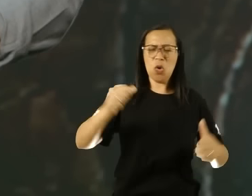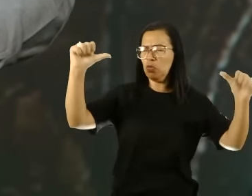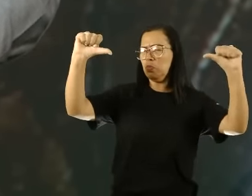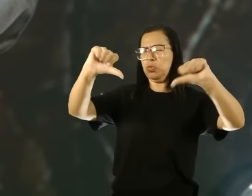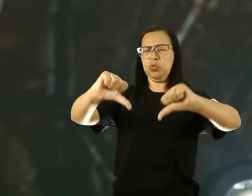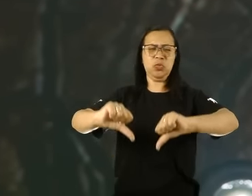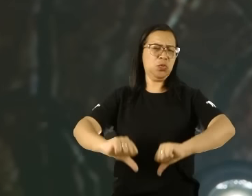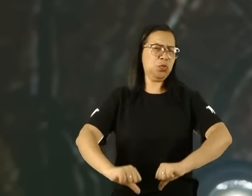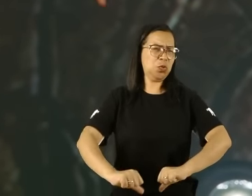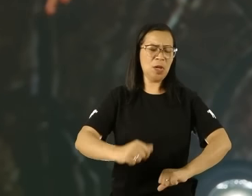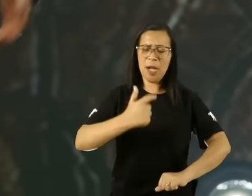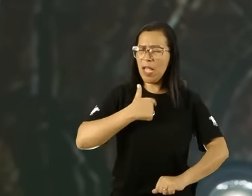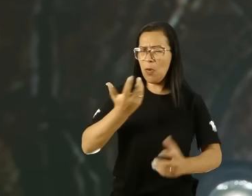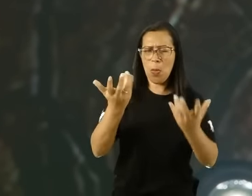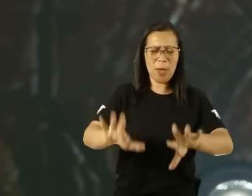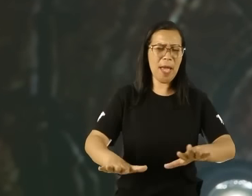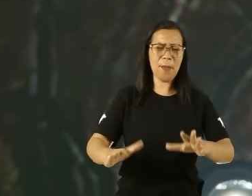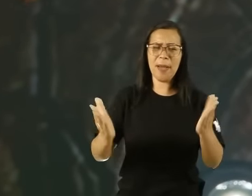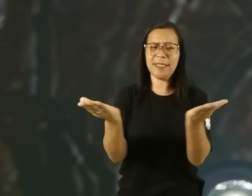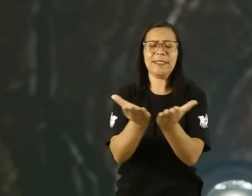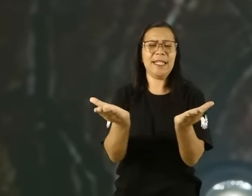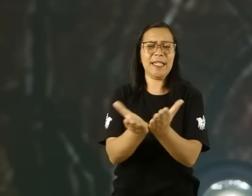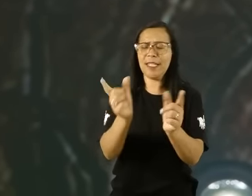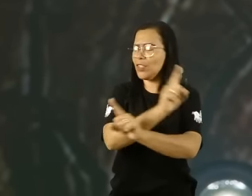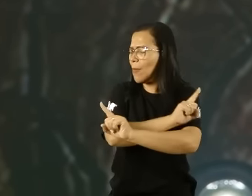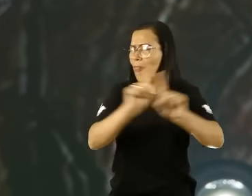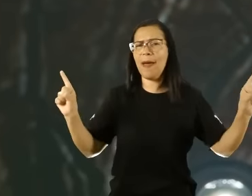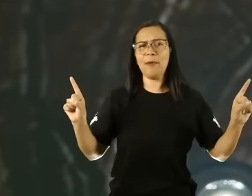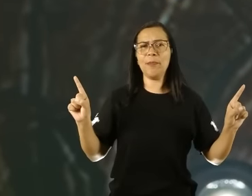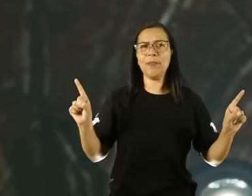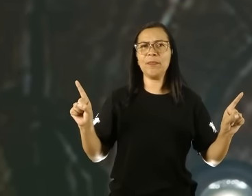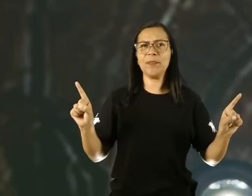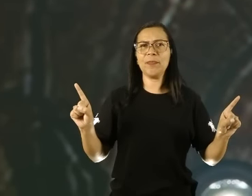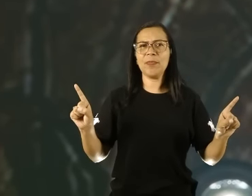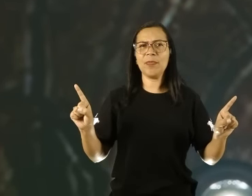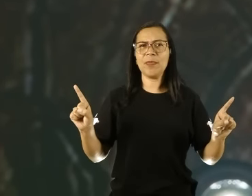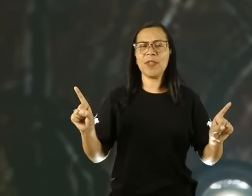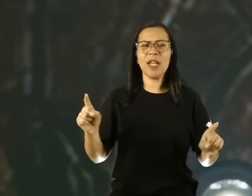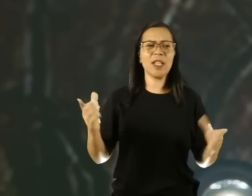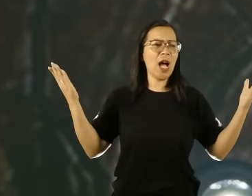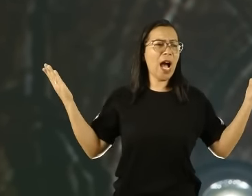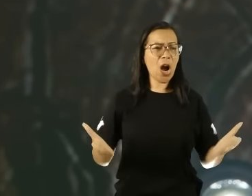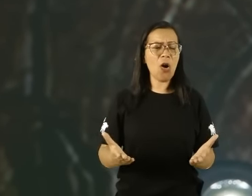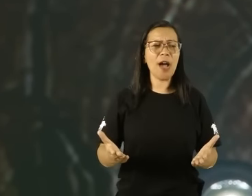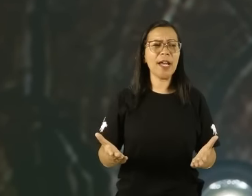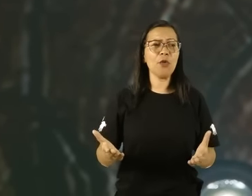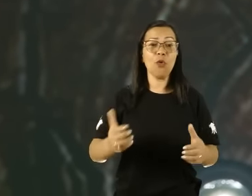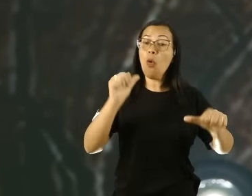dia. É simples, é seguro, eu sei fazer, e eu vou passar uma